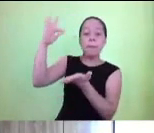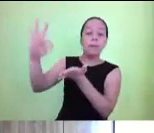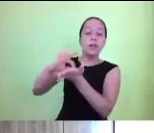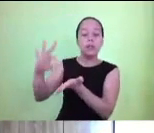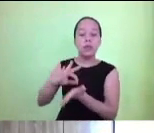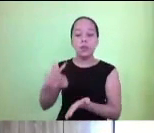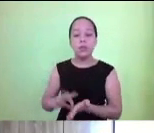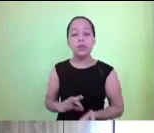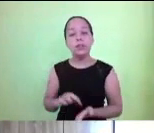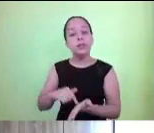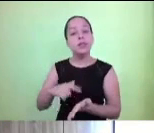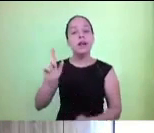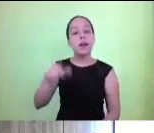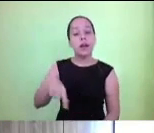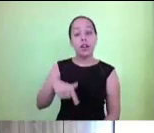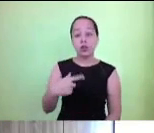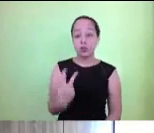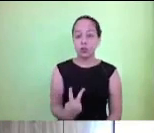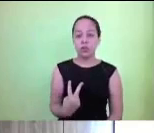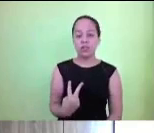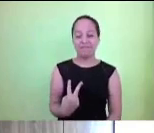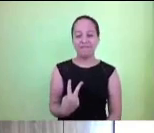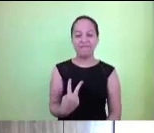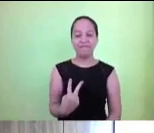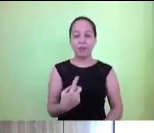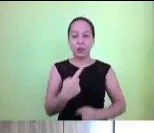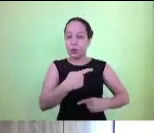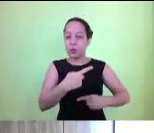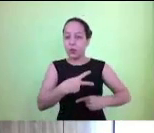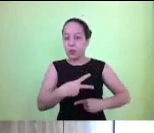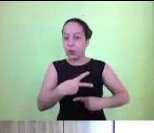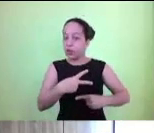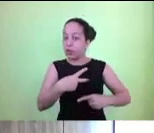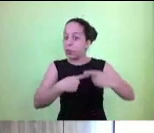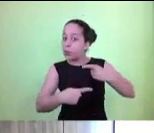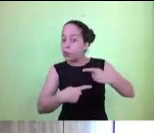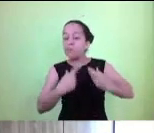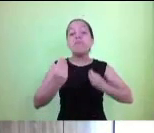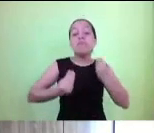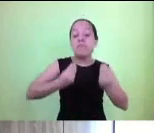Número de inscritos: 2, número de vagas: 1.